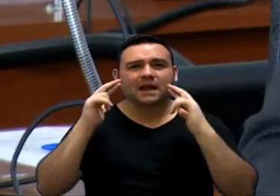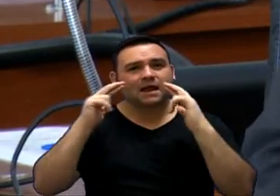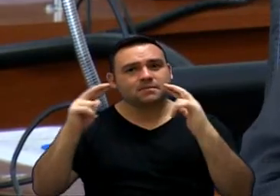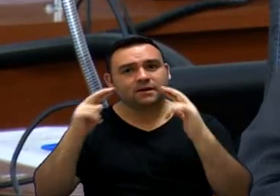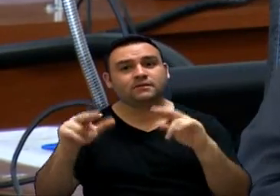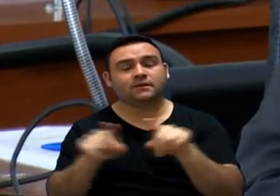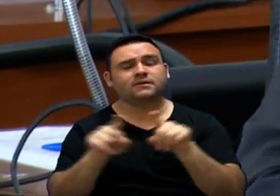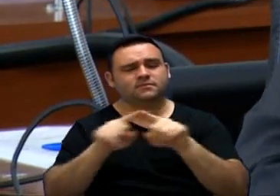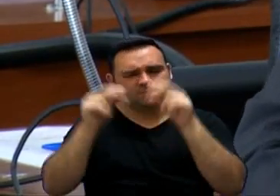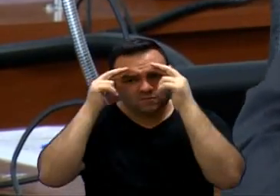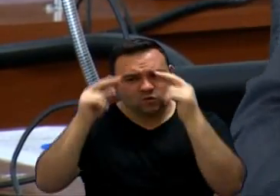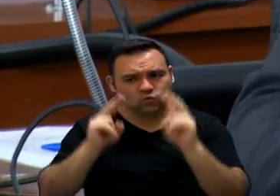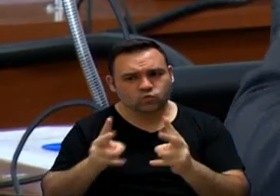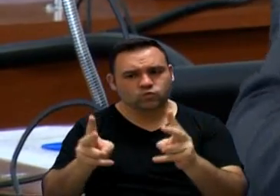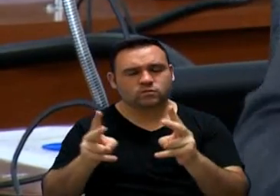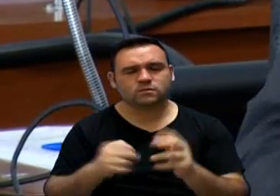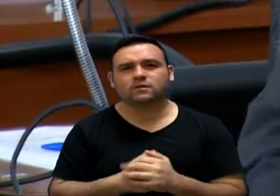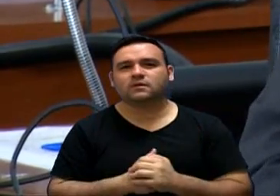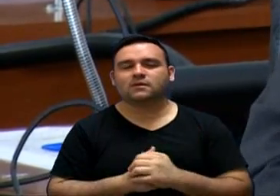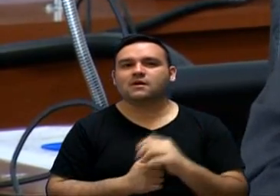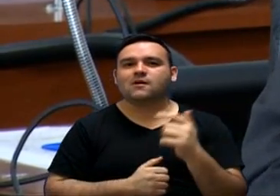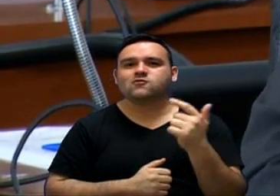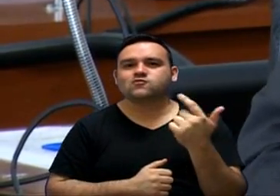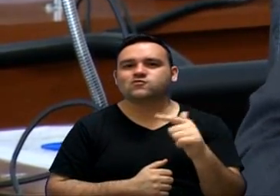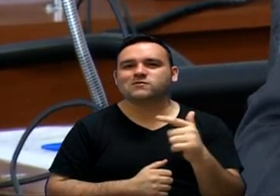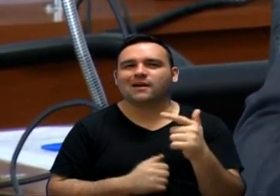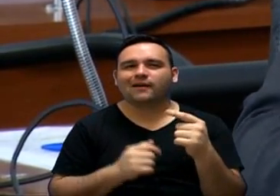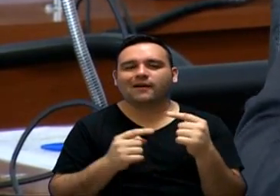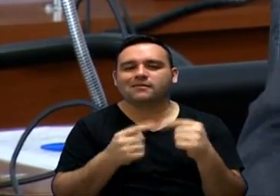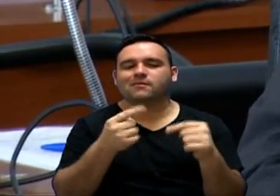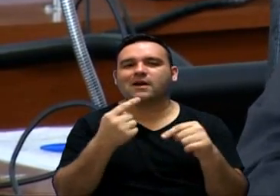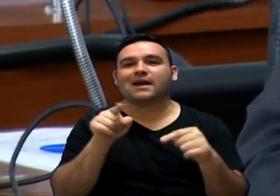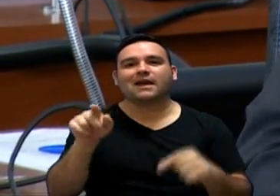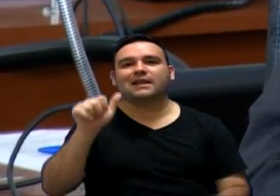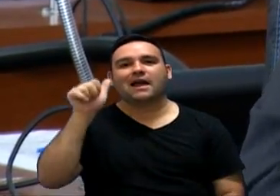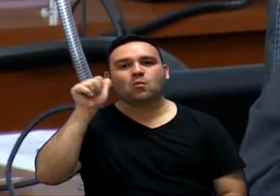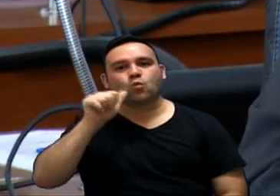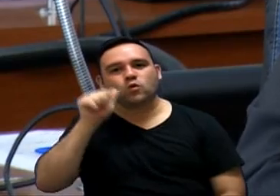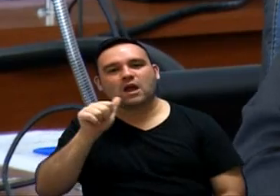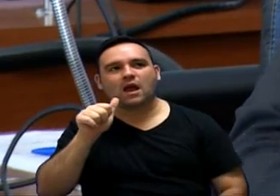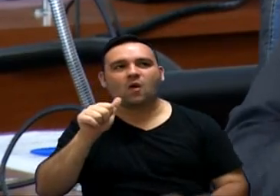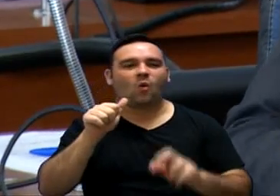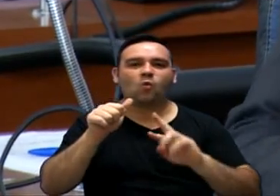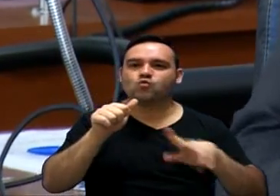mantive o meu respeito por ela. Não tem nada a ver sendo mulher ou